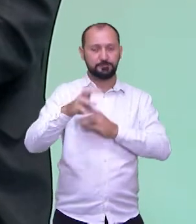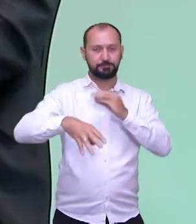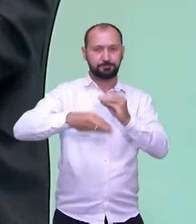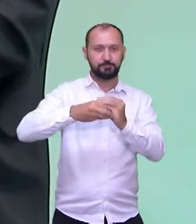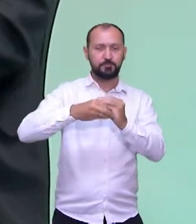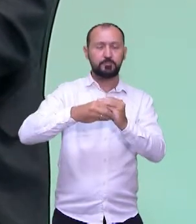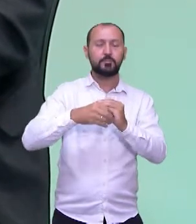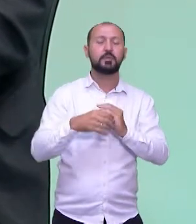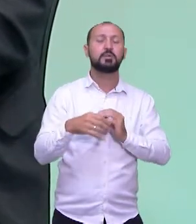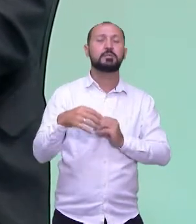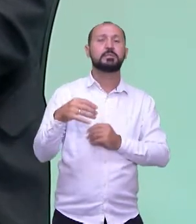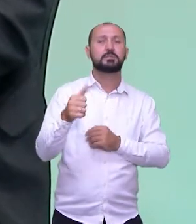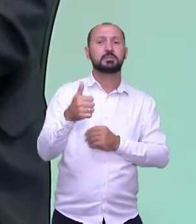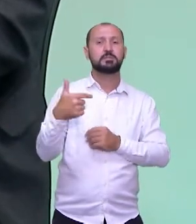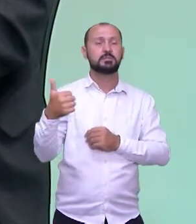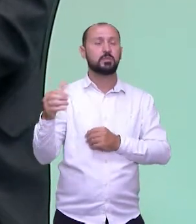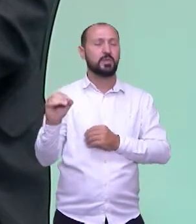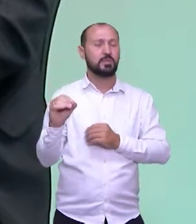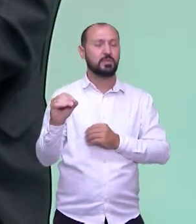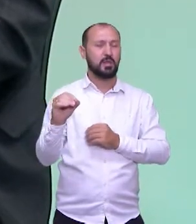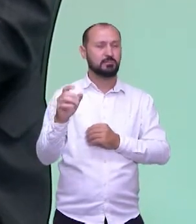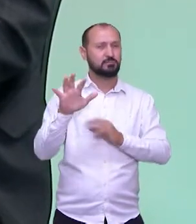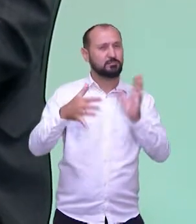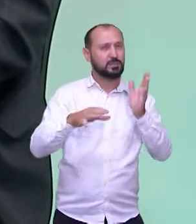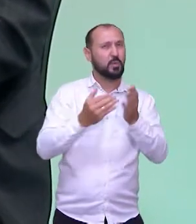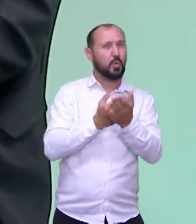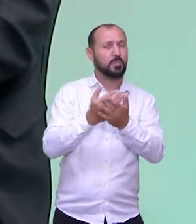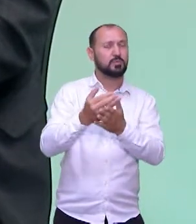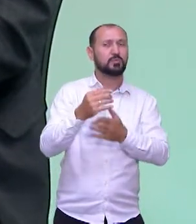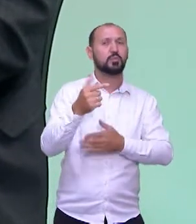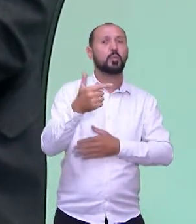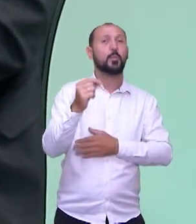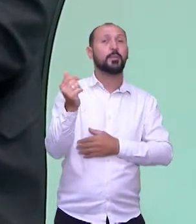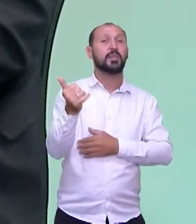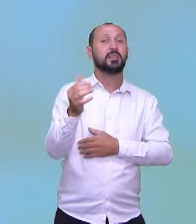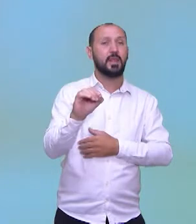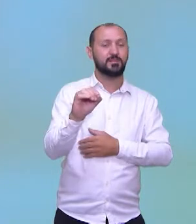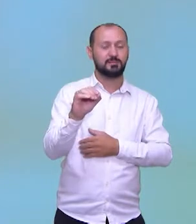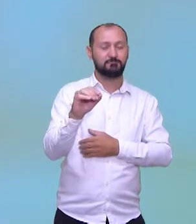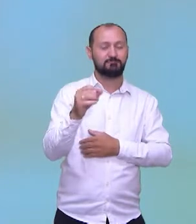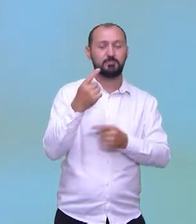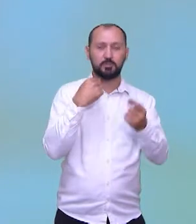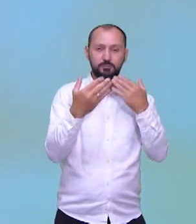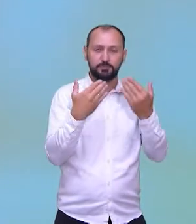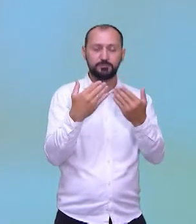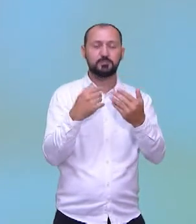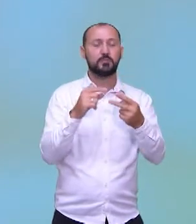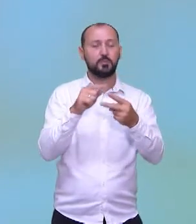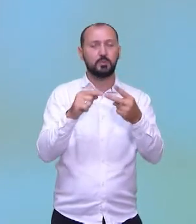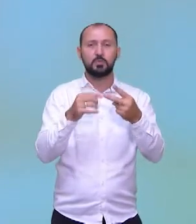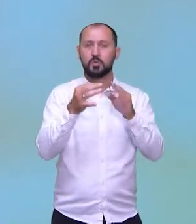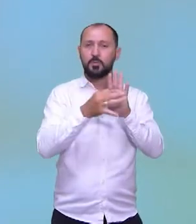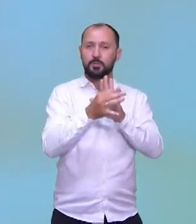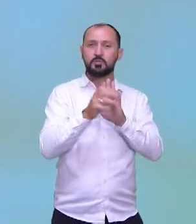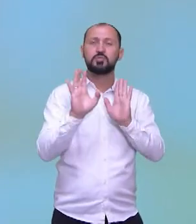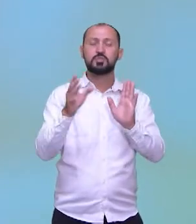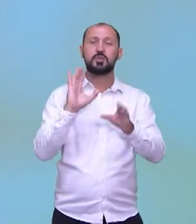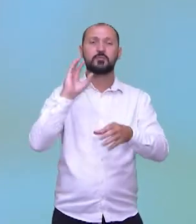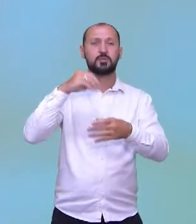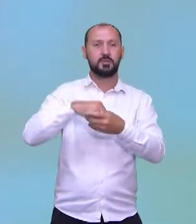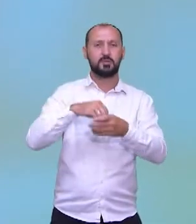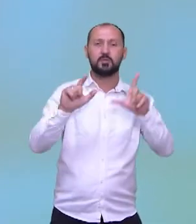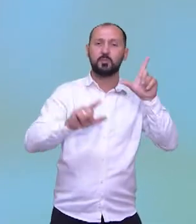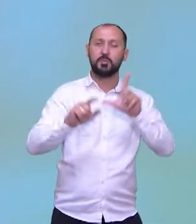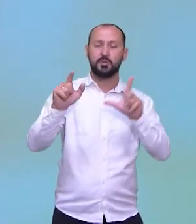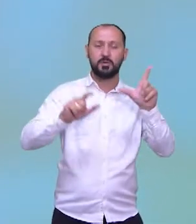45 e a emenda constitucional 110. Desde 2019 que está tramitando essas propostas. Essas 2 propostas já foram temas aqui do